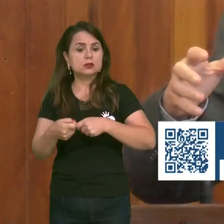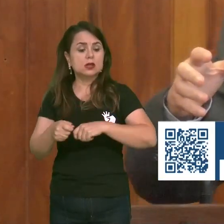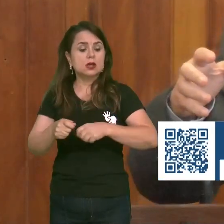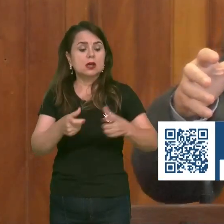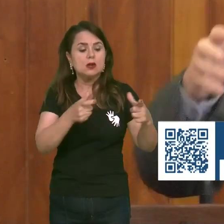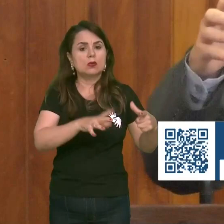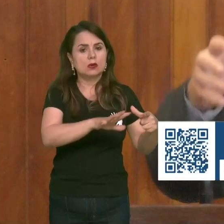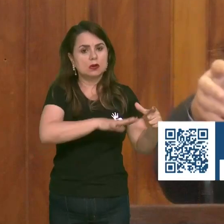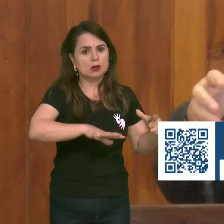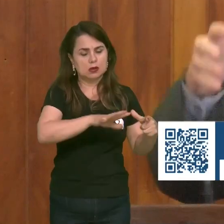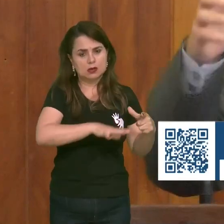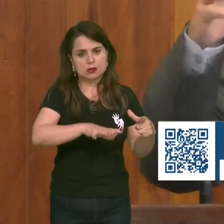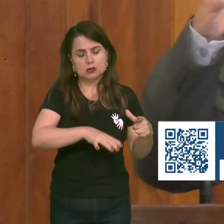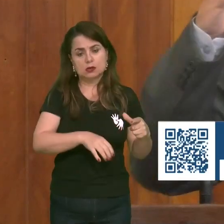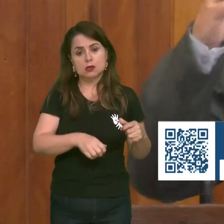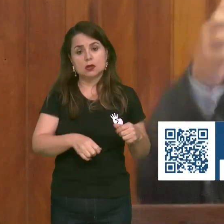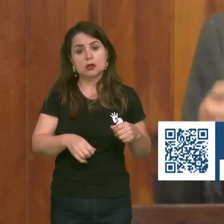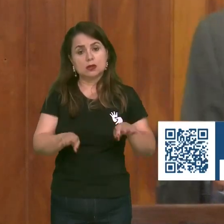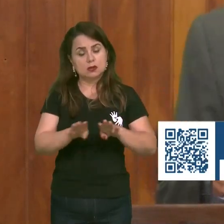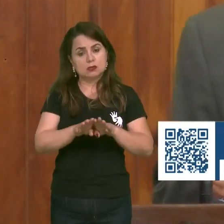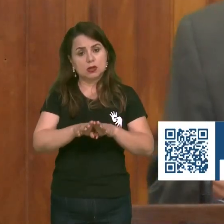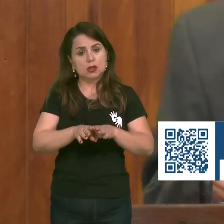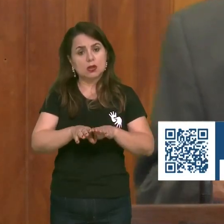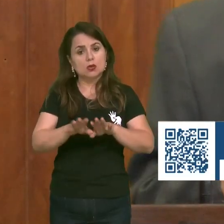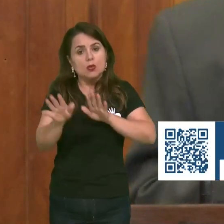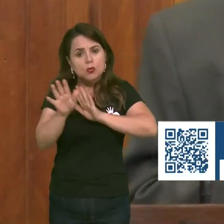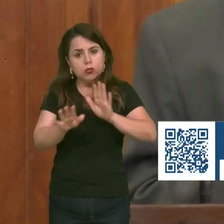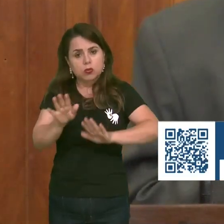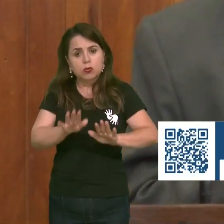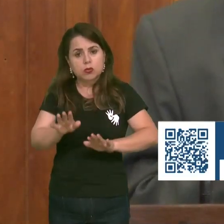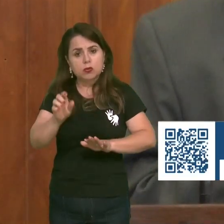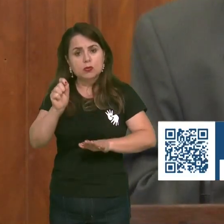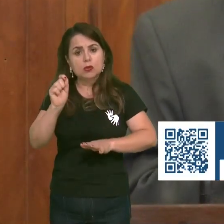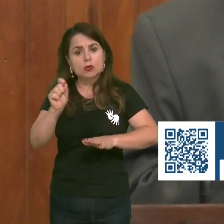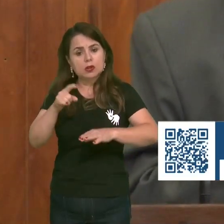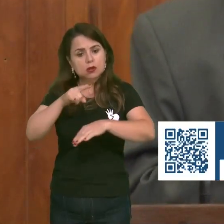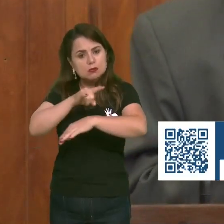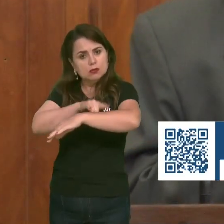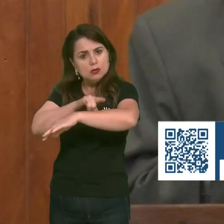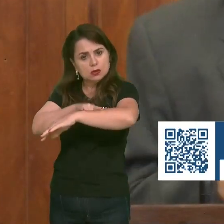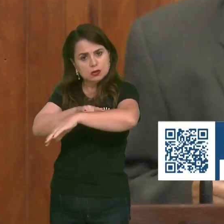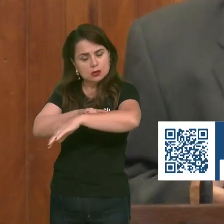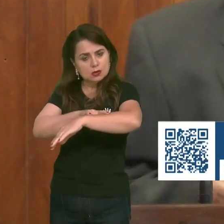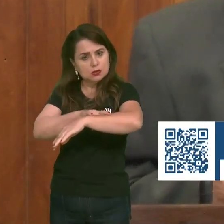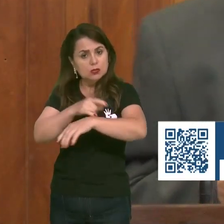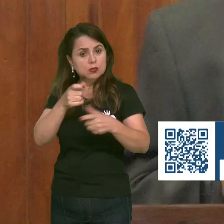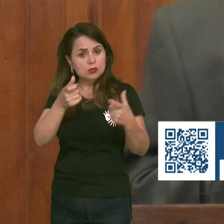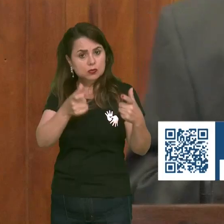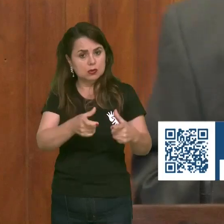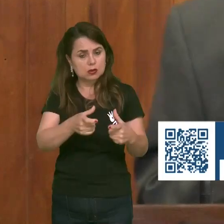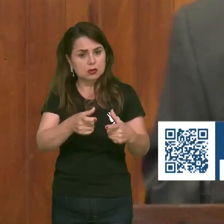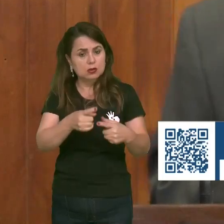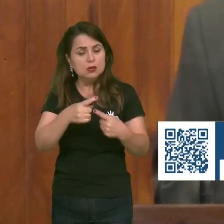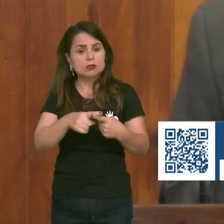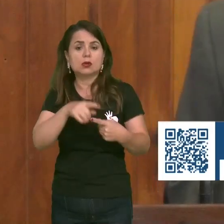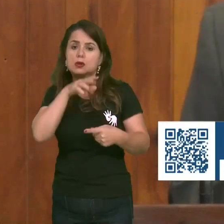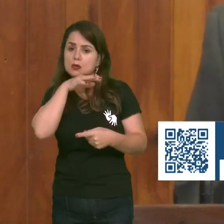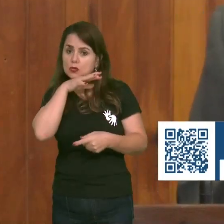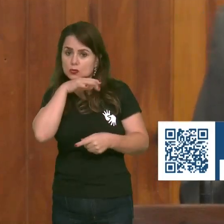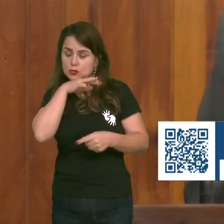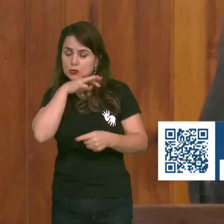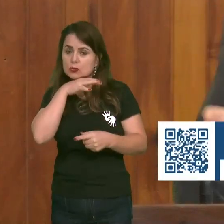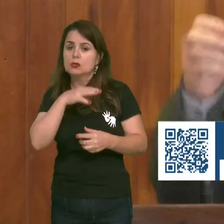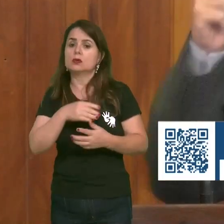sanitários públicos existentes no centro cultural onde os meses se encontram em estado precário de